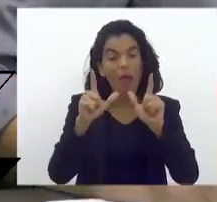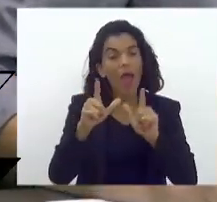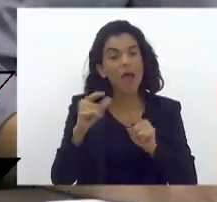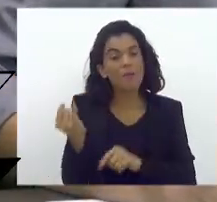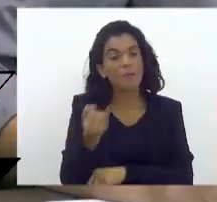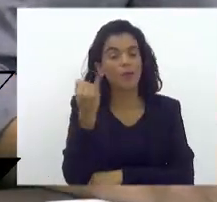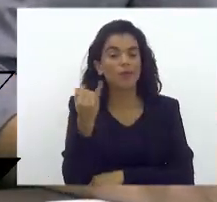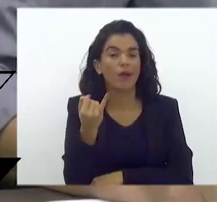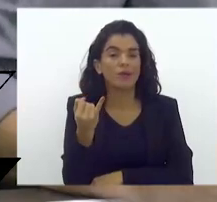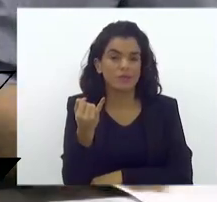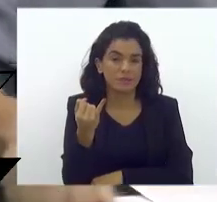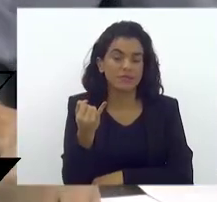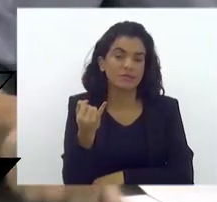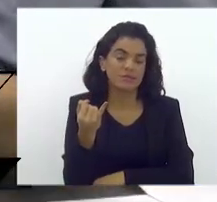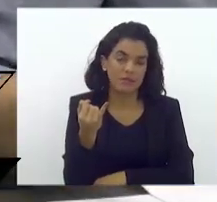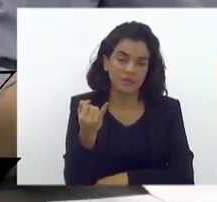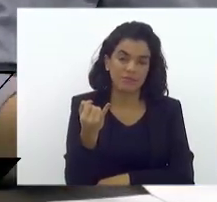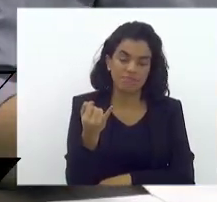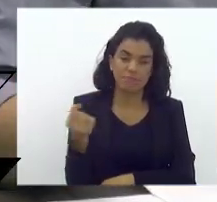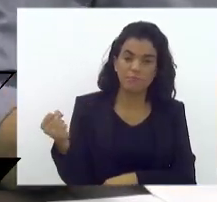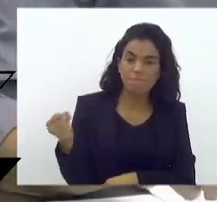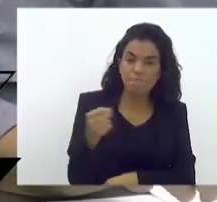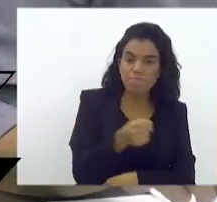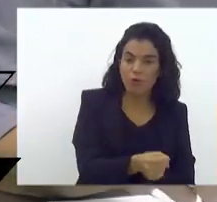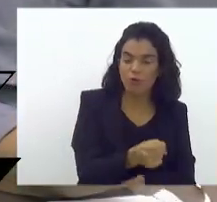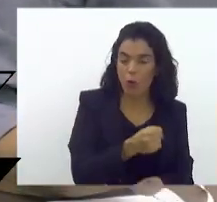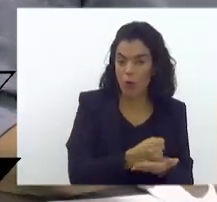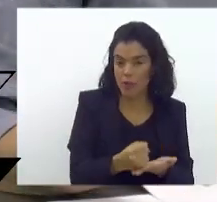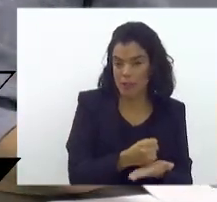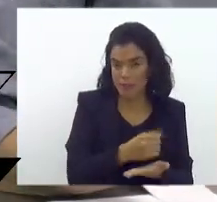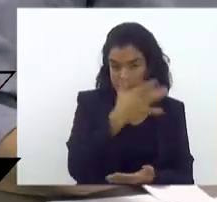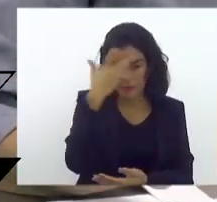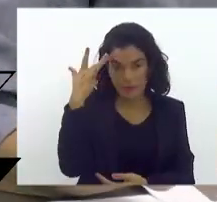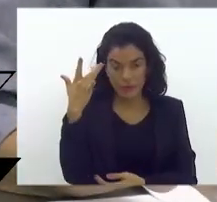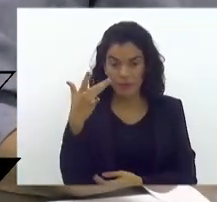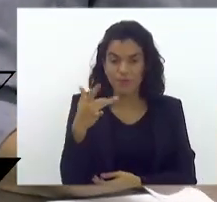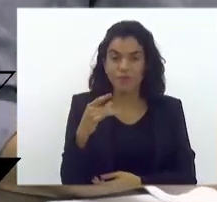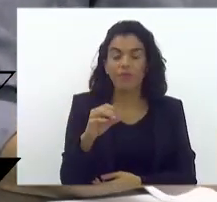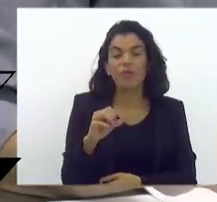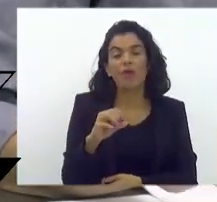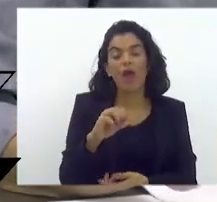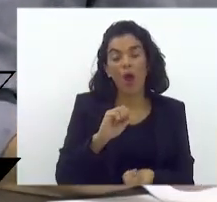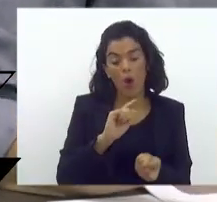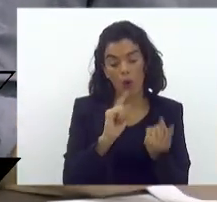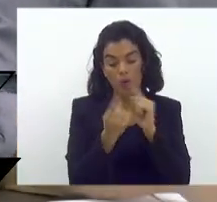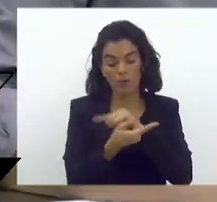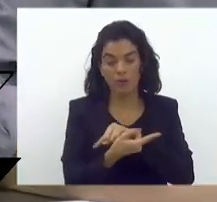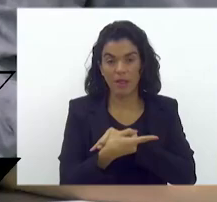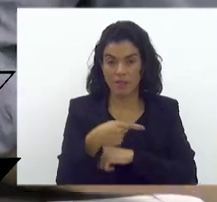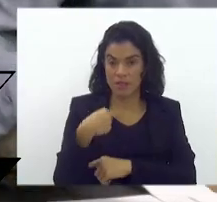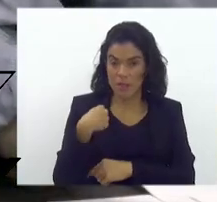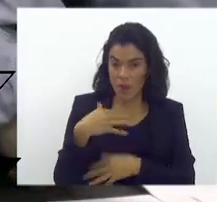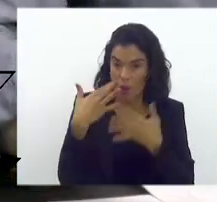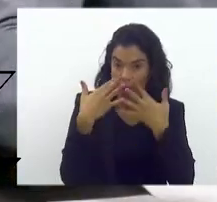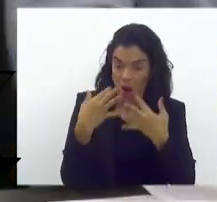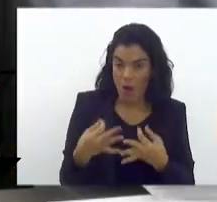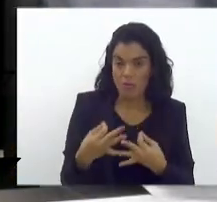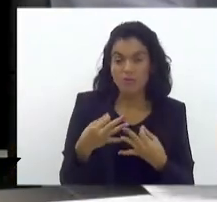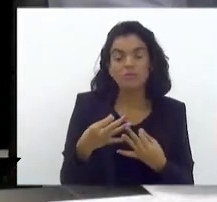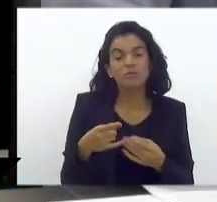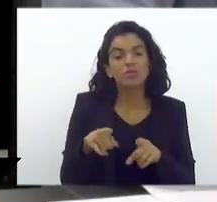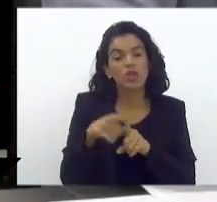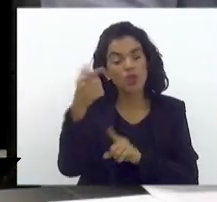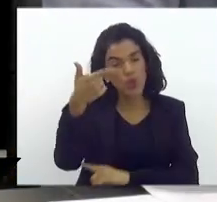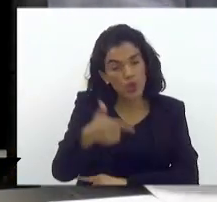pessoas. Então, ao contrário de ser um óbice, esse projeto